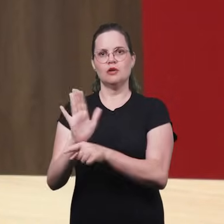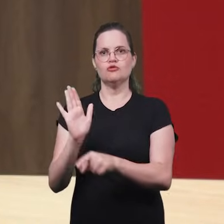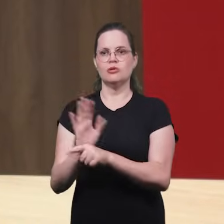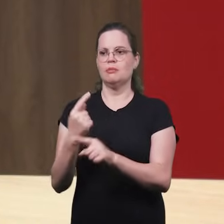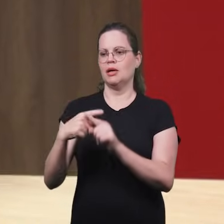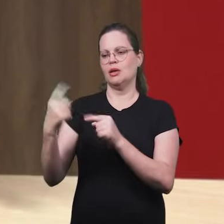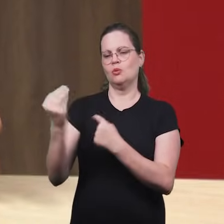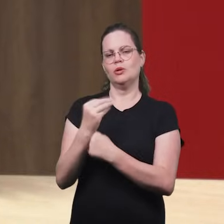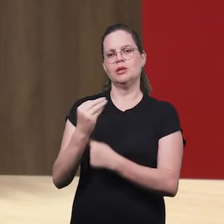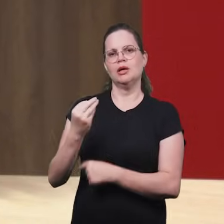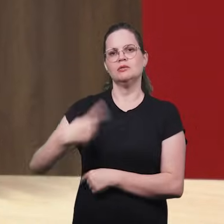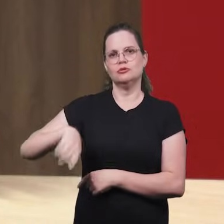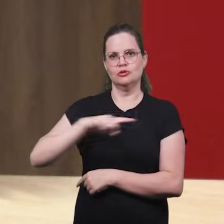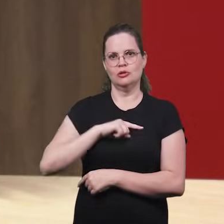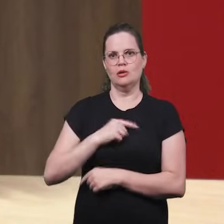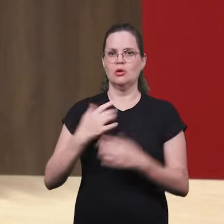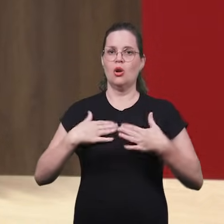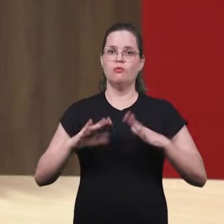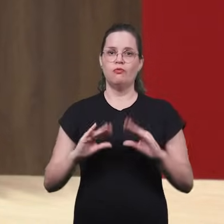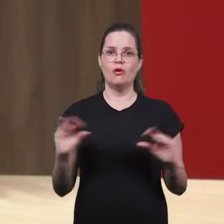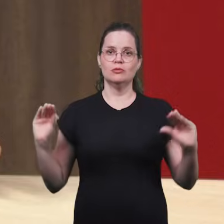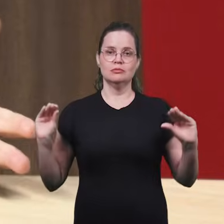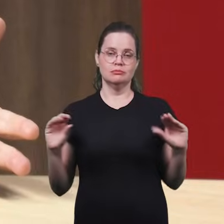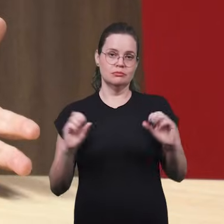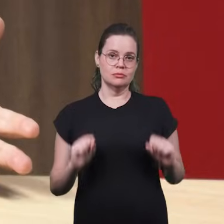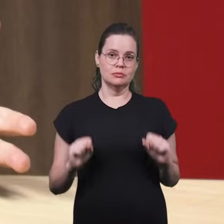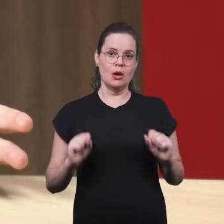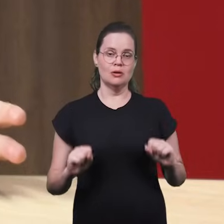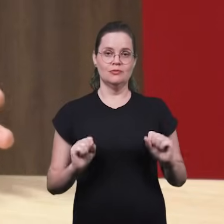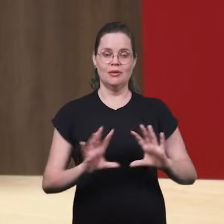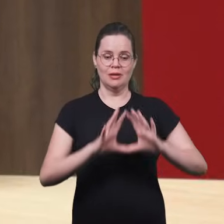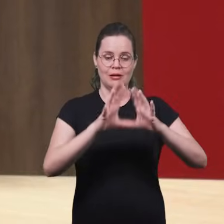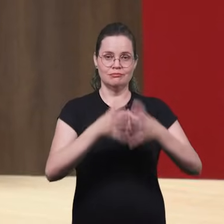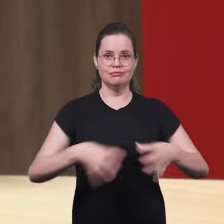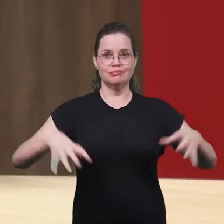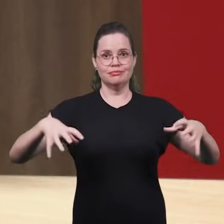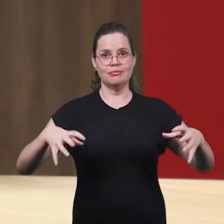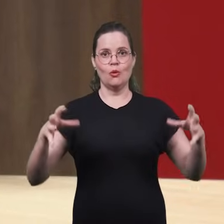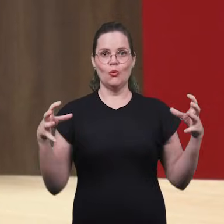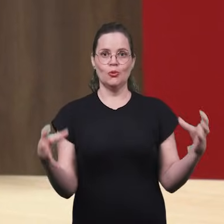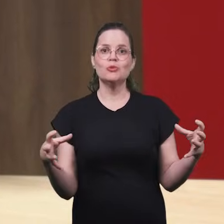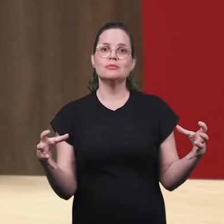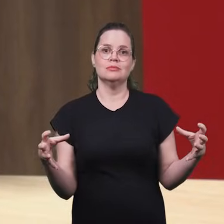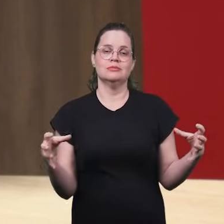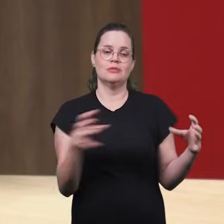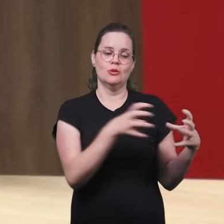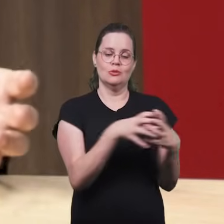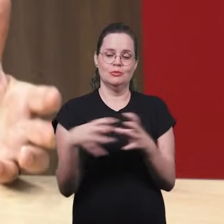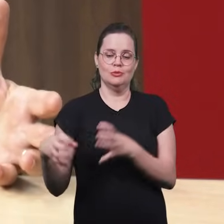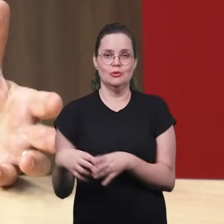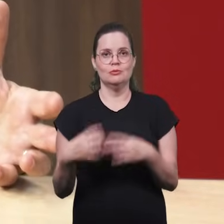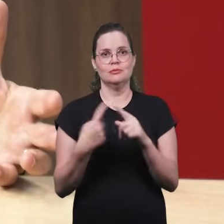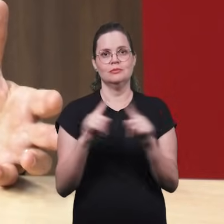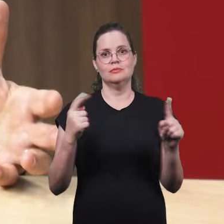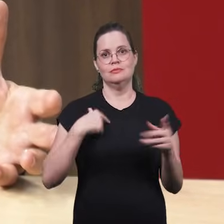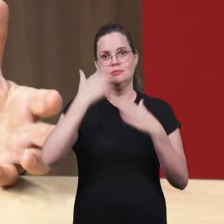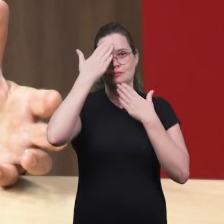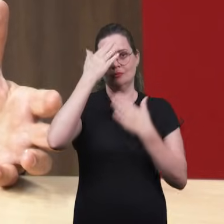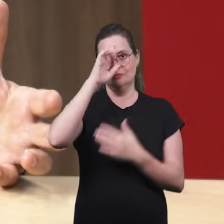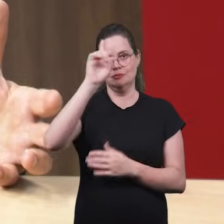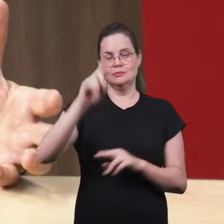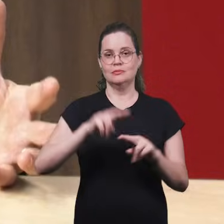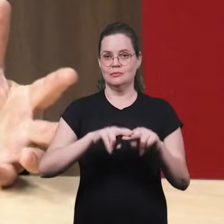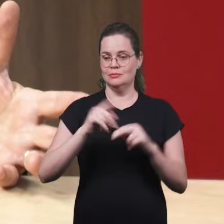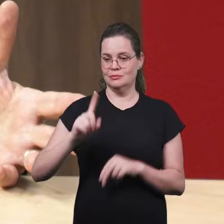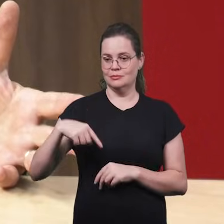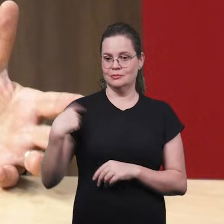assistente que está só cuidando de você. Conforto. Então, assim, graças a Deus